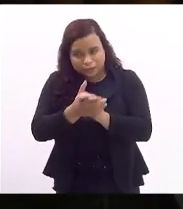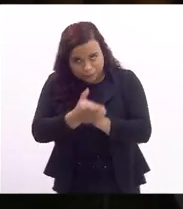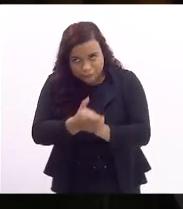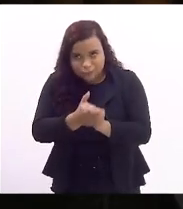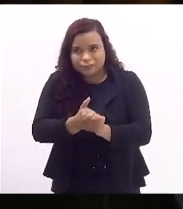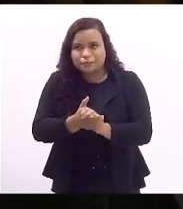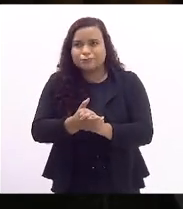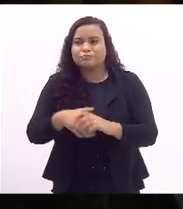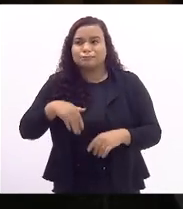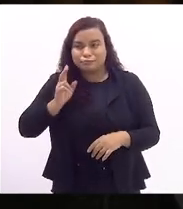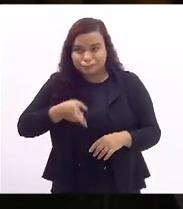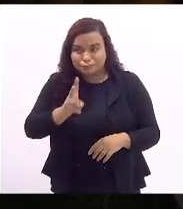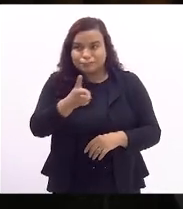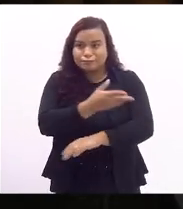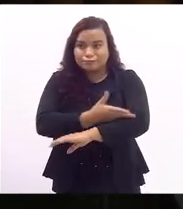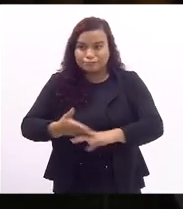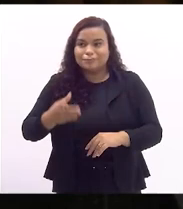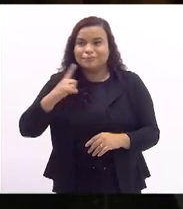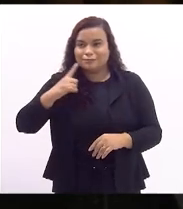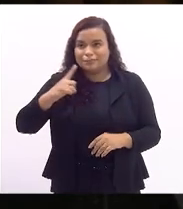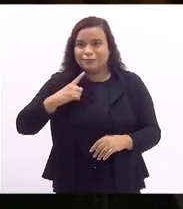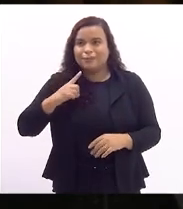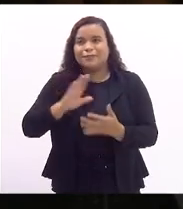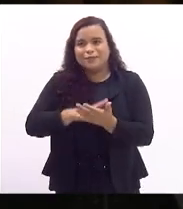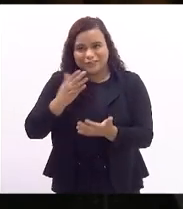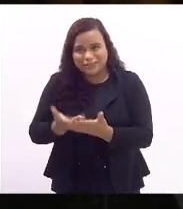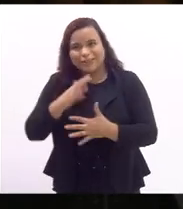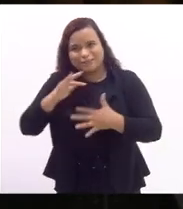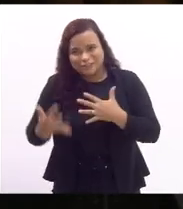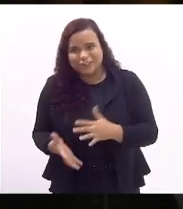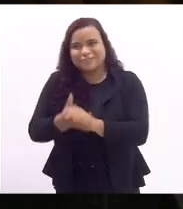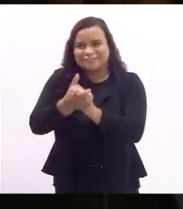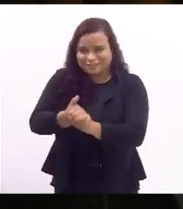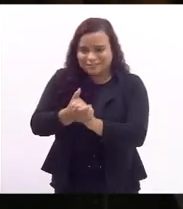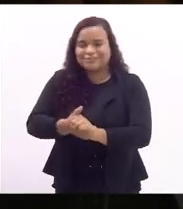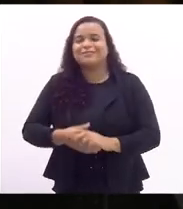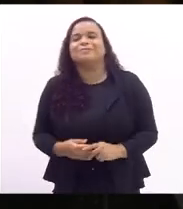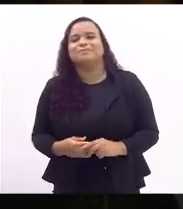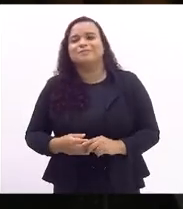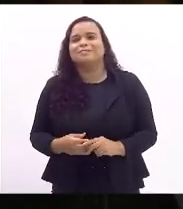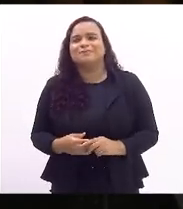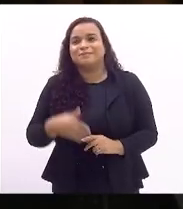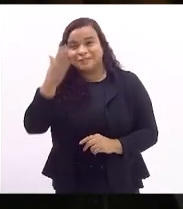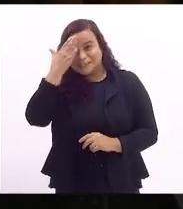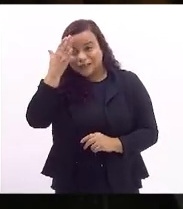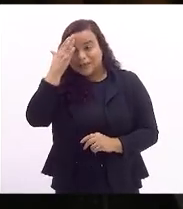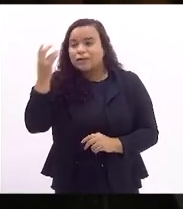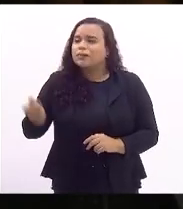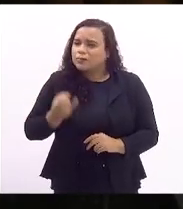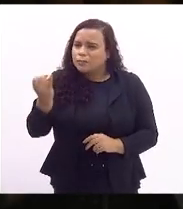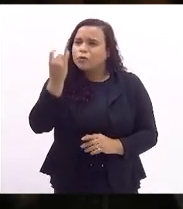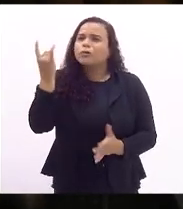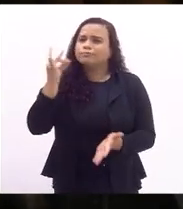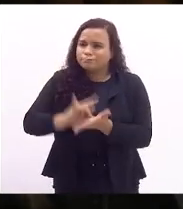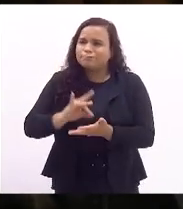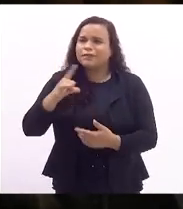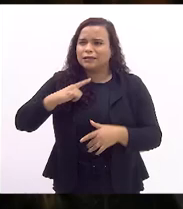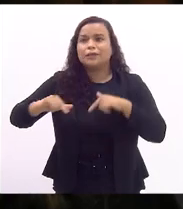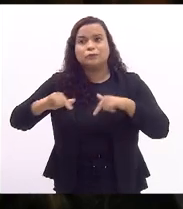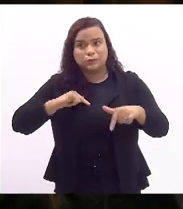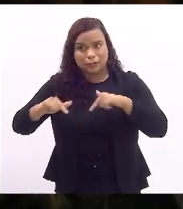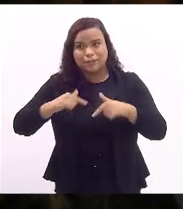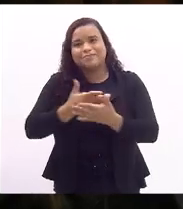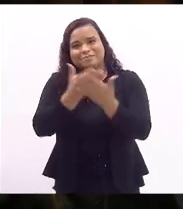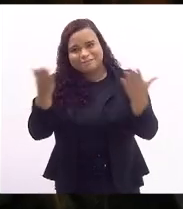também tem o feito isso agora constantemente nossos intérpretes de libras por entender a real importância do